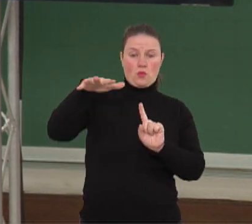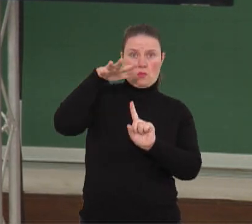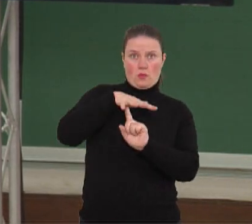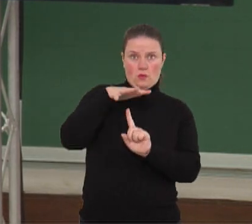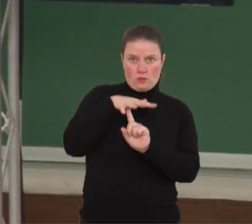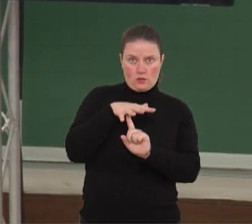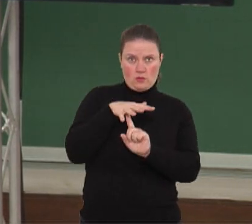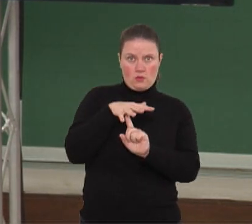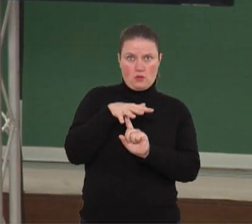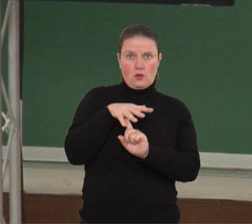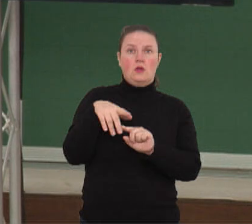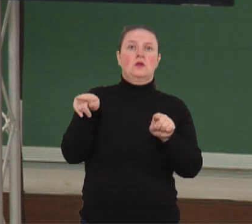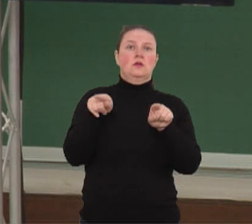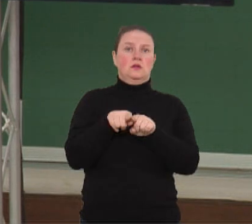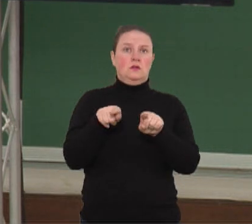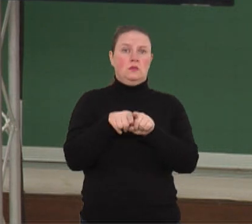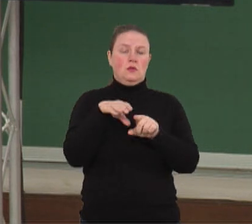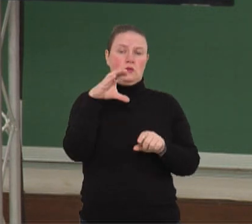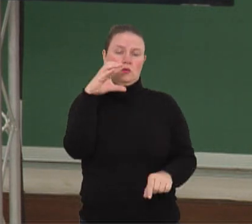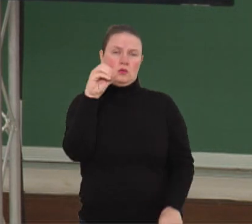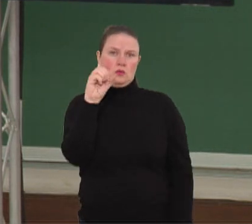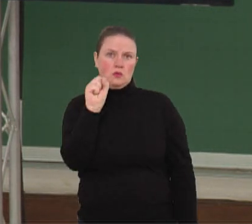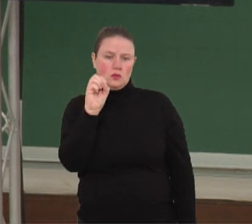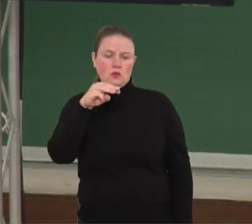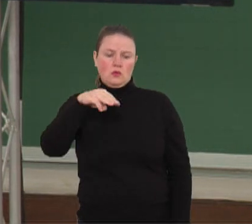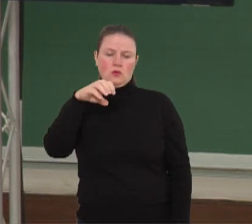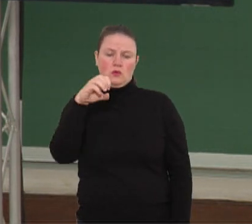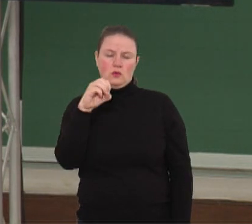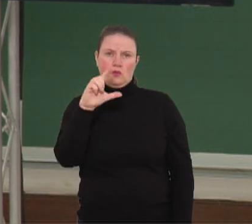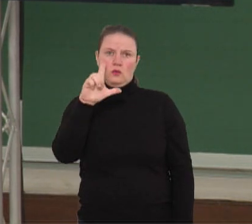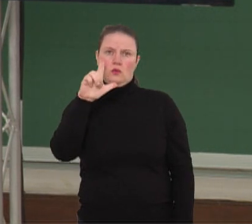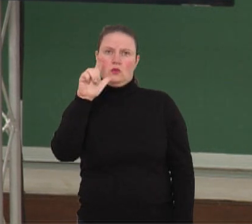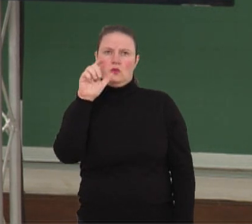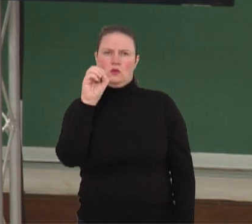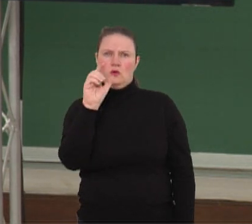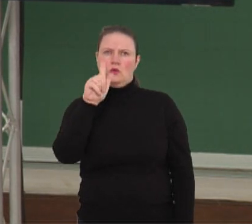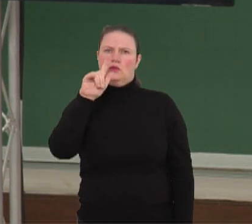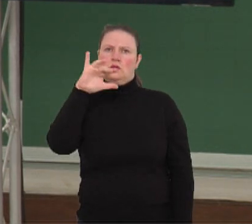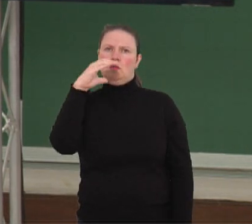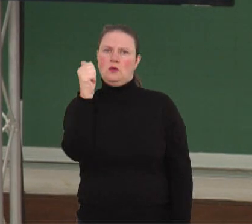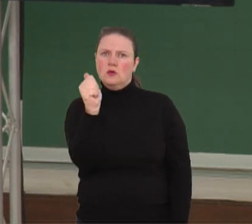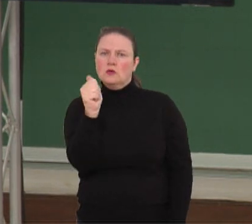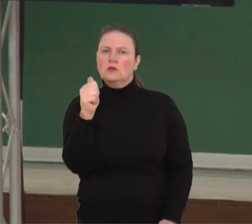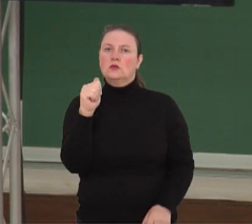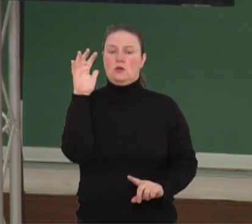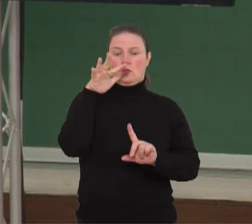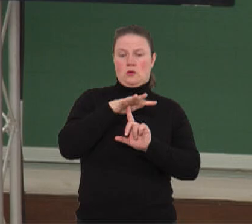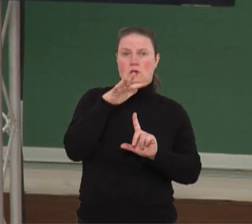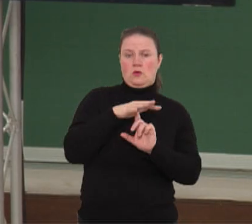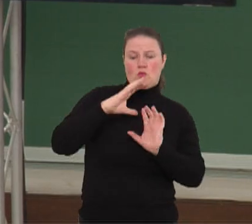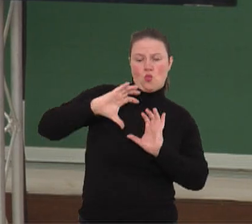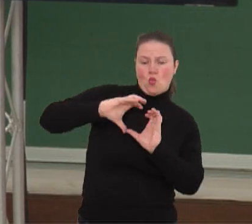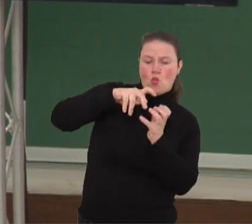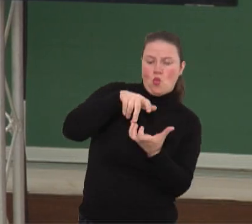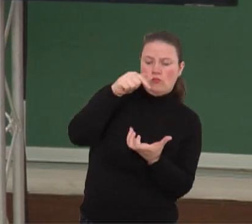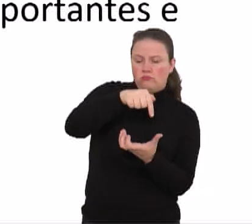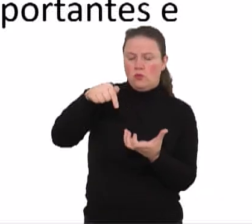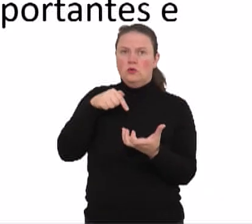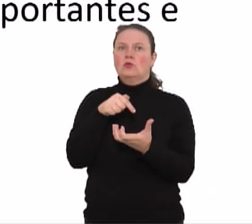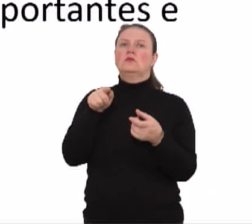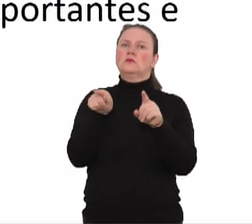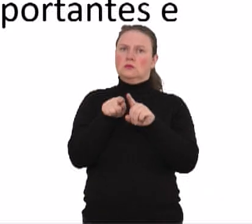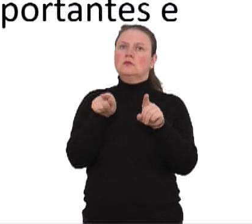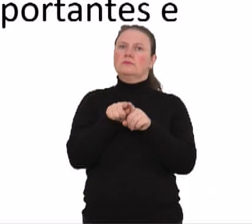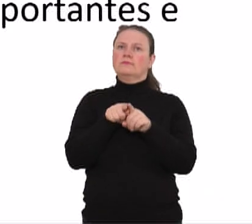Então, tem ação cosmológica de astrônomos indígenas no Paraná e em outros lugares do mundo. Estar